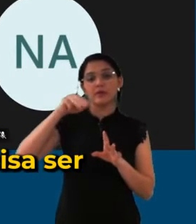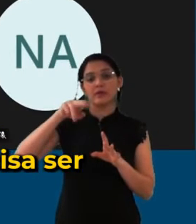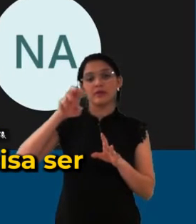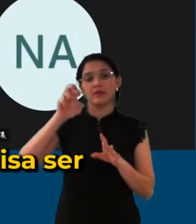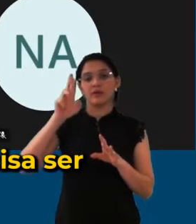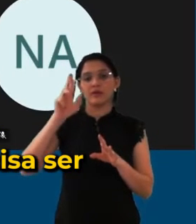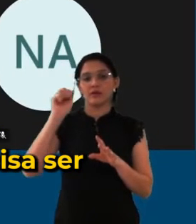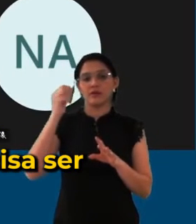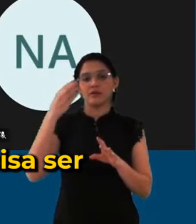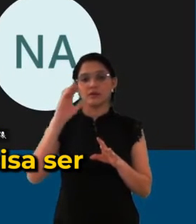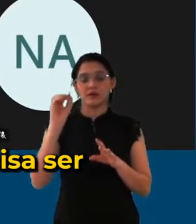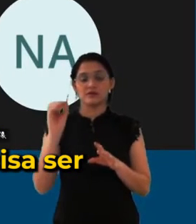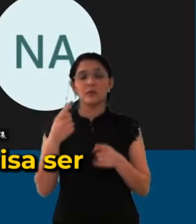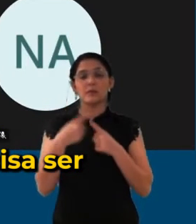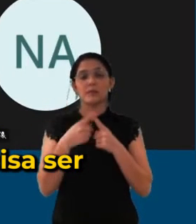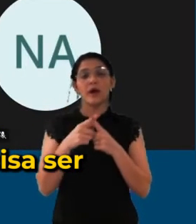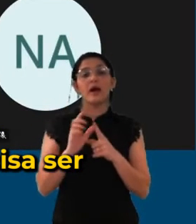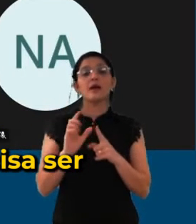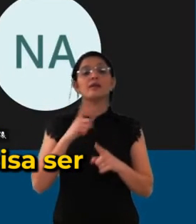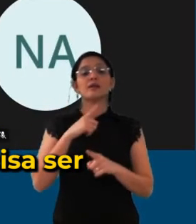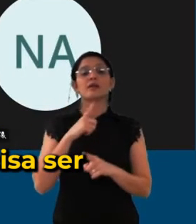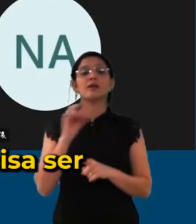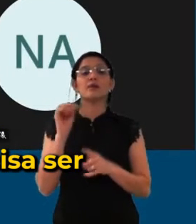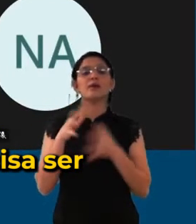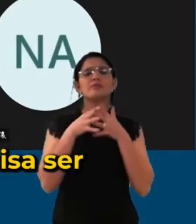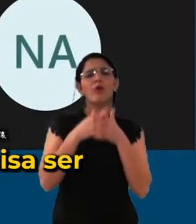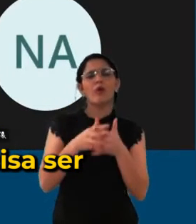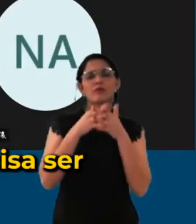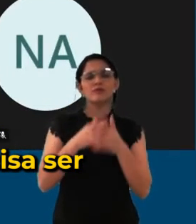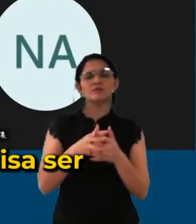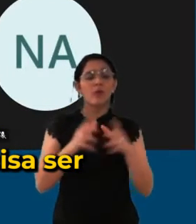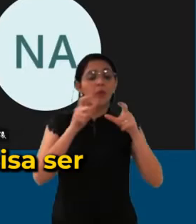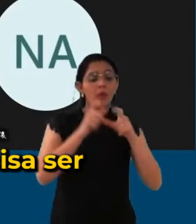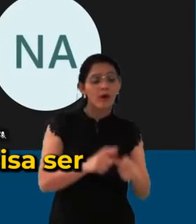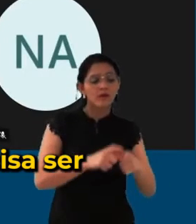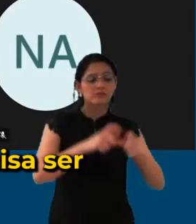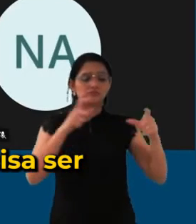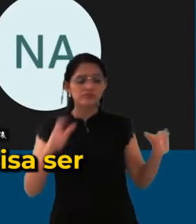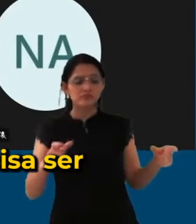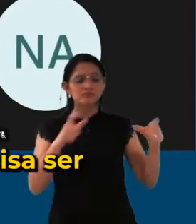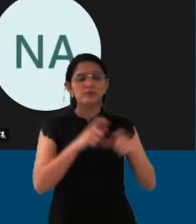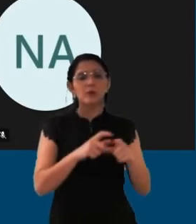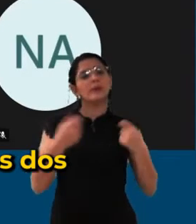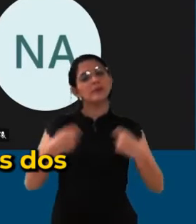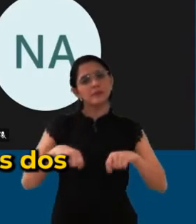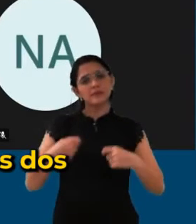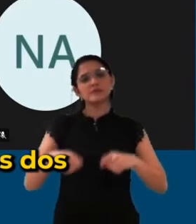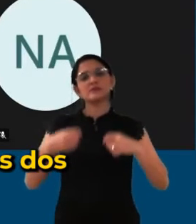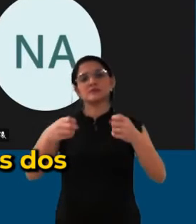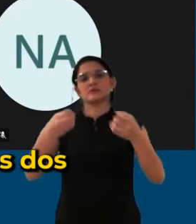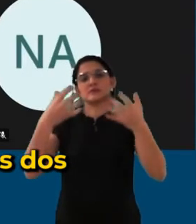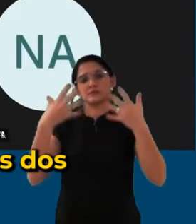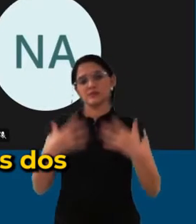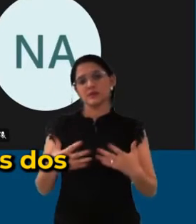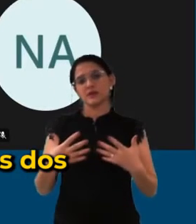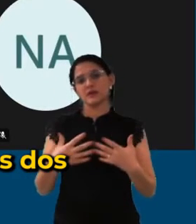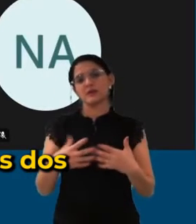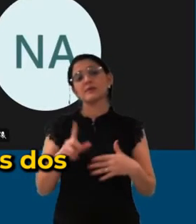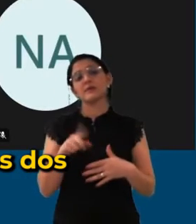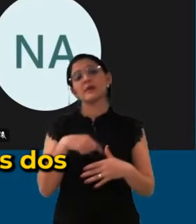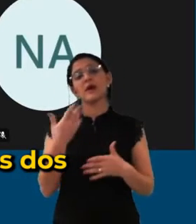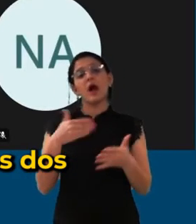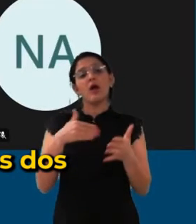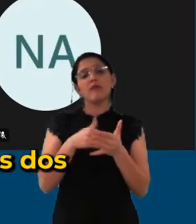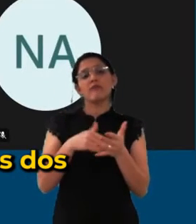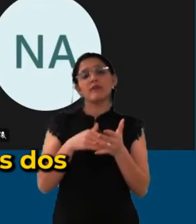confusão realmente, há uma confusão de área que precisa ser explicada, e isso terminou por